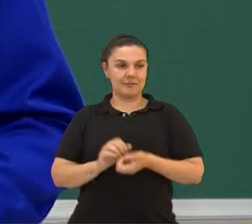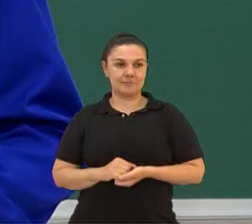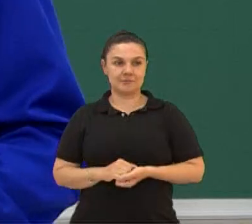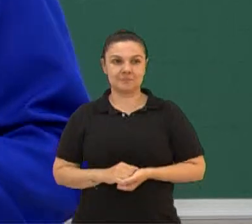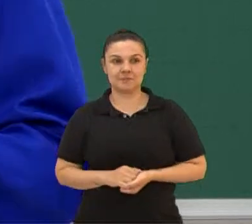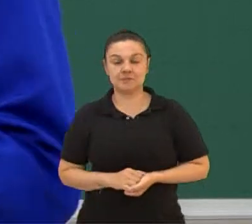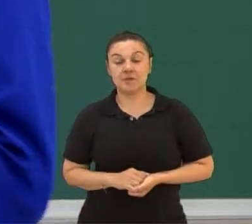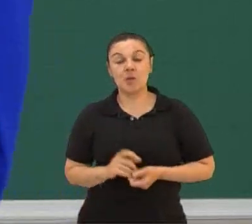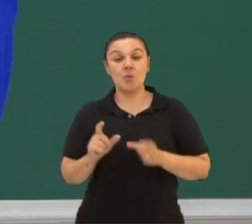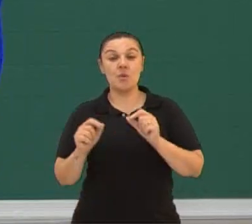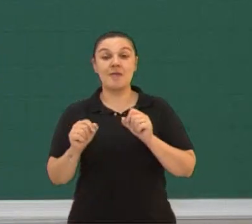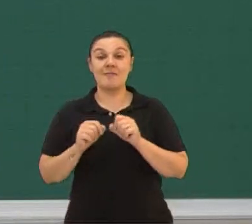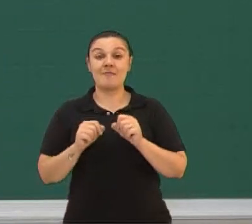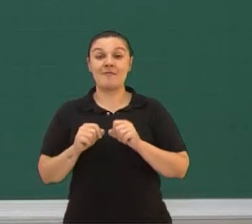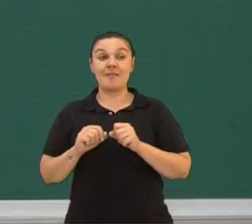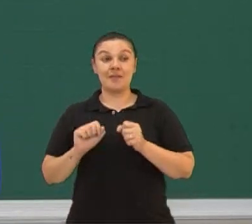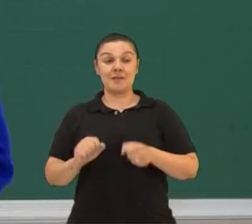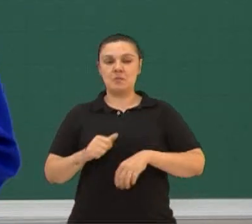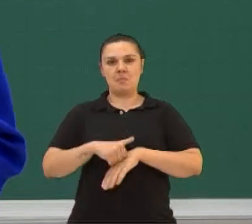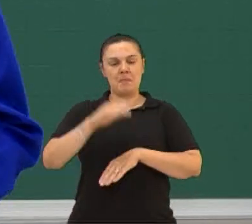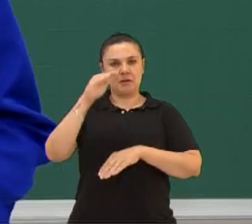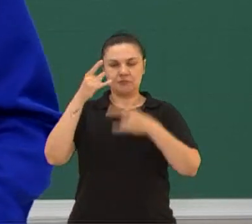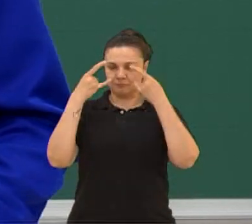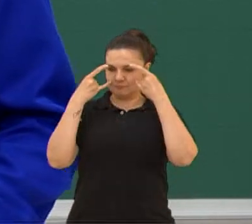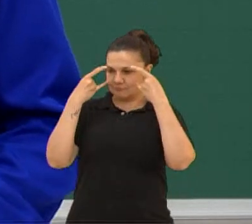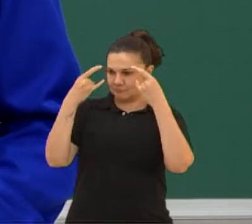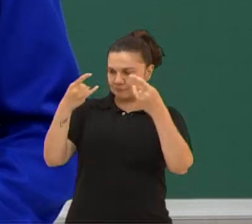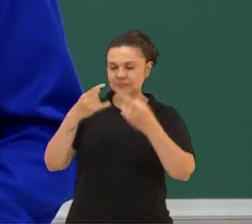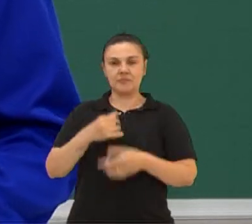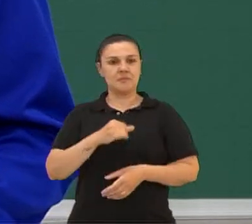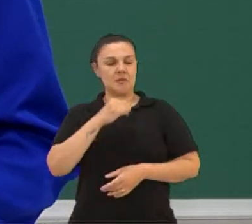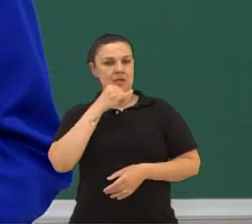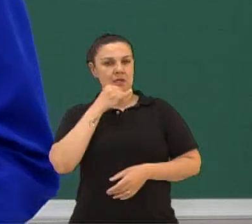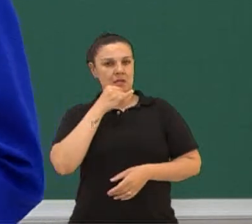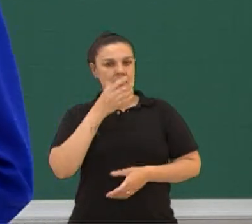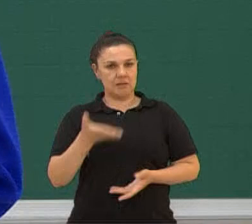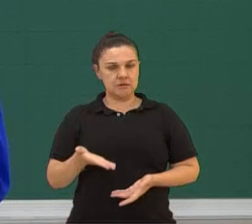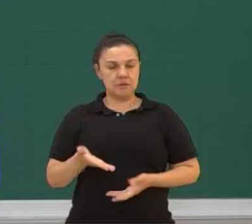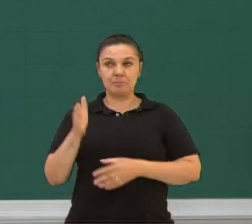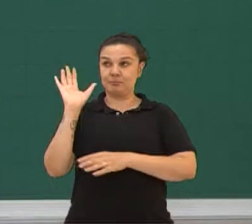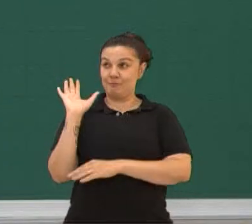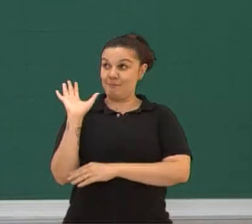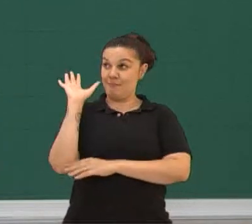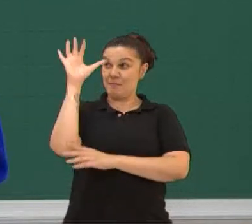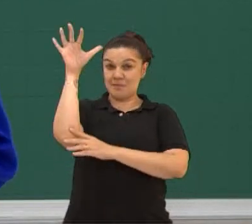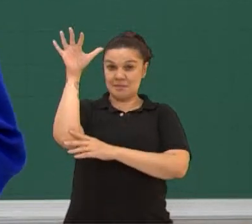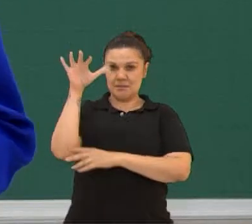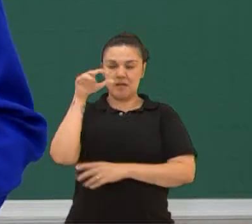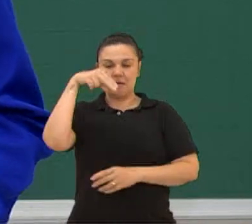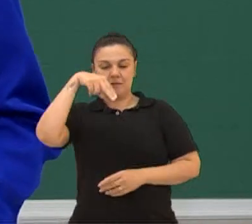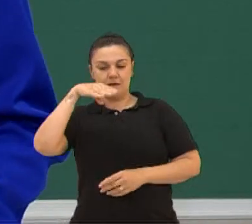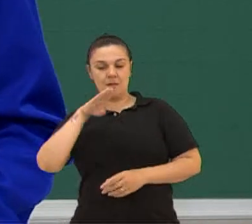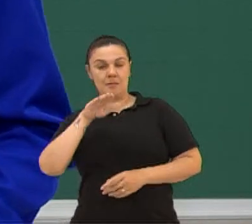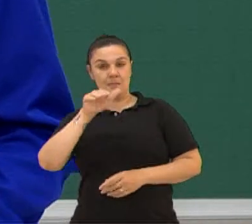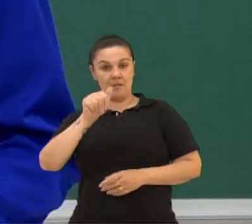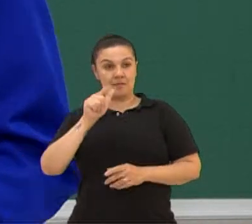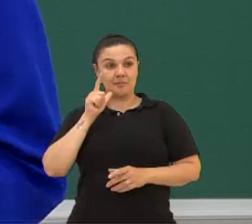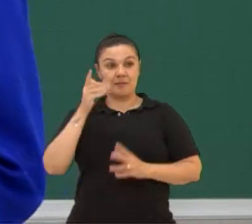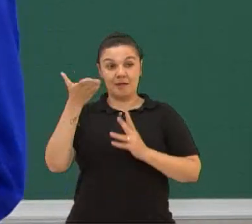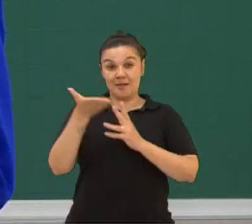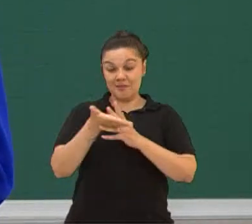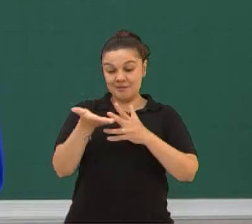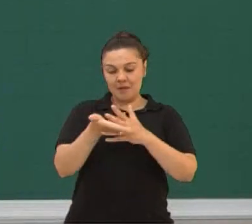ainda mais atrativo esse esporte? Então, o que a gente vê, por exemplo, na NBA, né? Que nos intervalos de partida